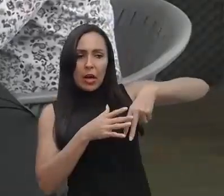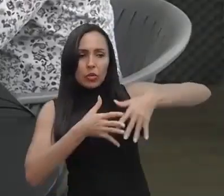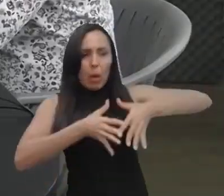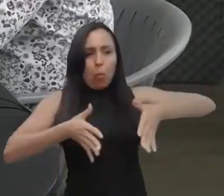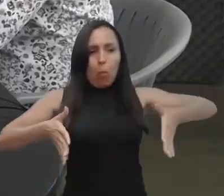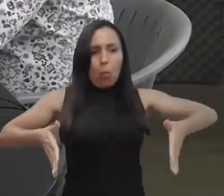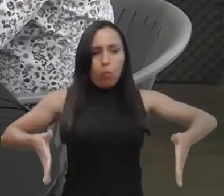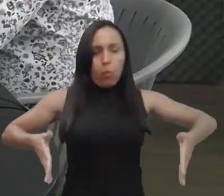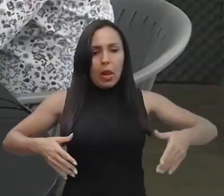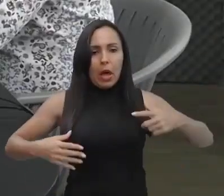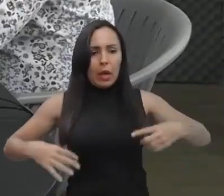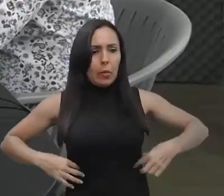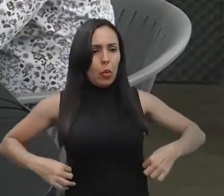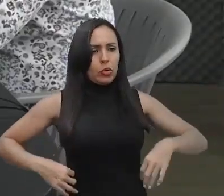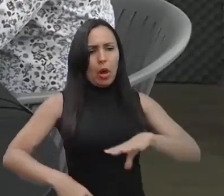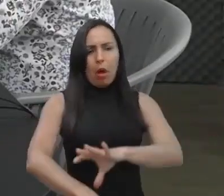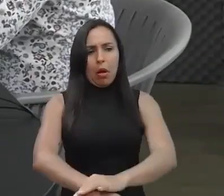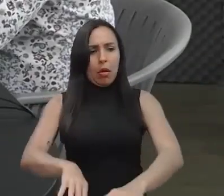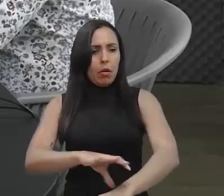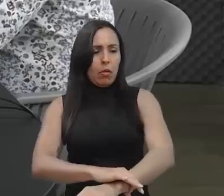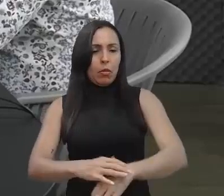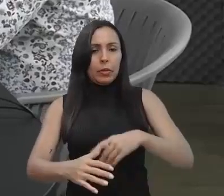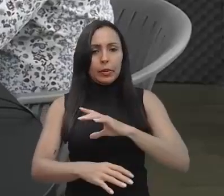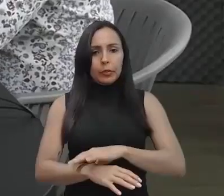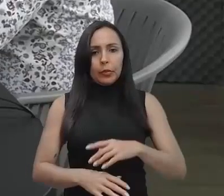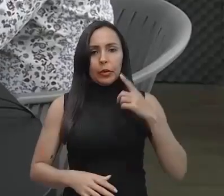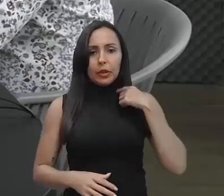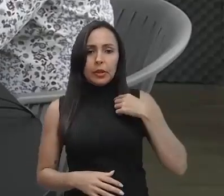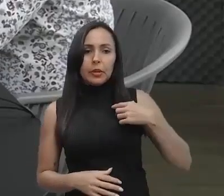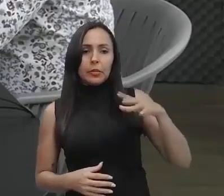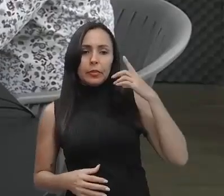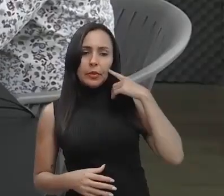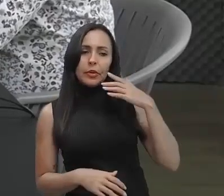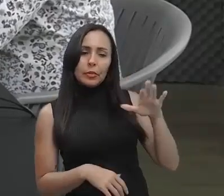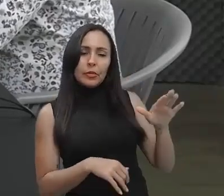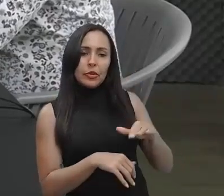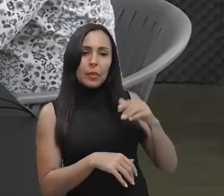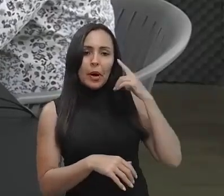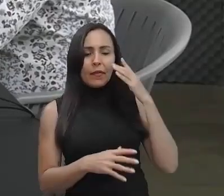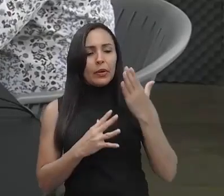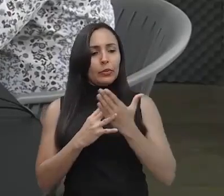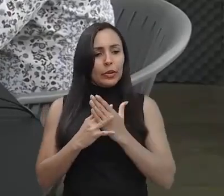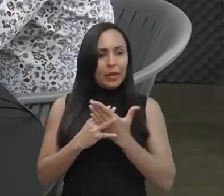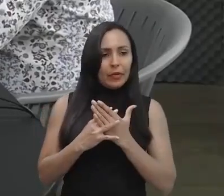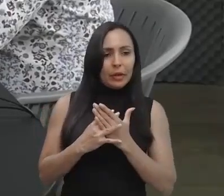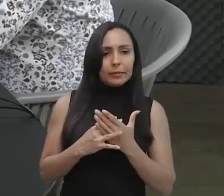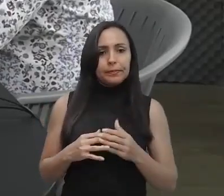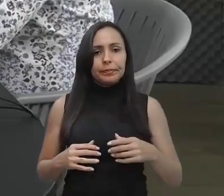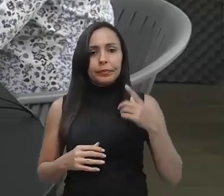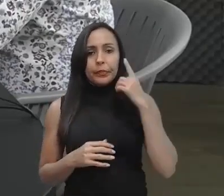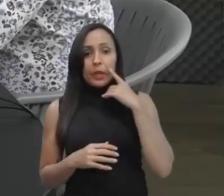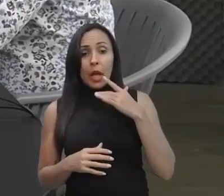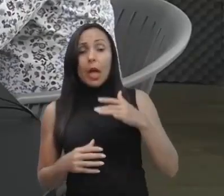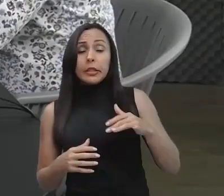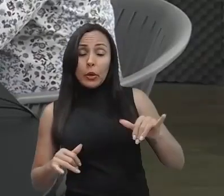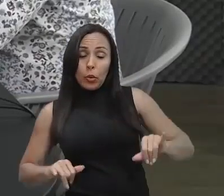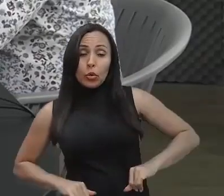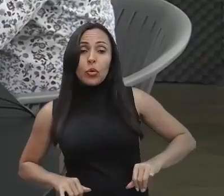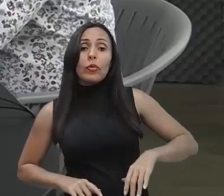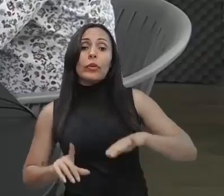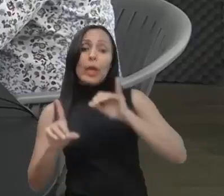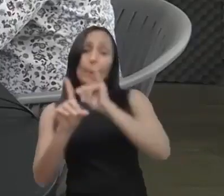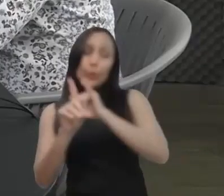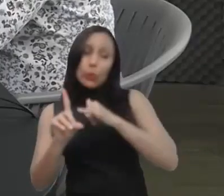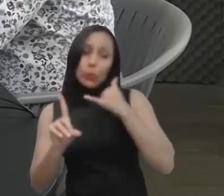enfim você já podem imaginar do que as meninas me chamavam né Na hora do do intervalo E aí eu sofria bullying nessa escola com o tempo eu